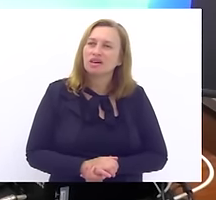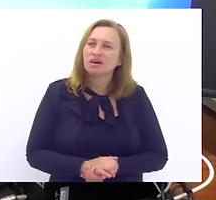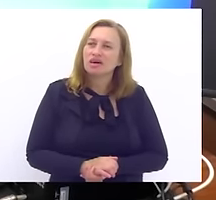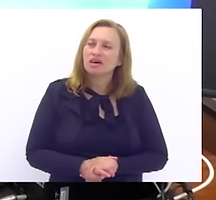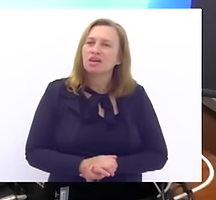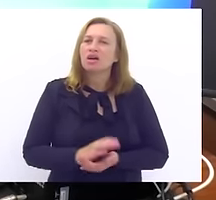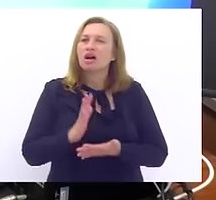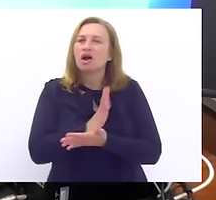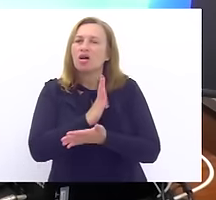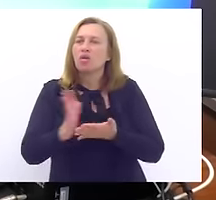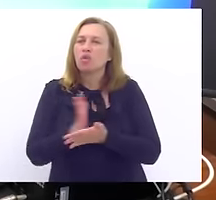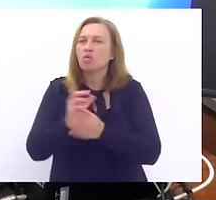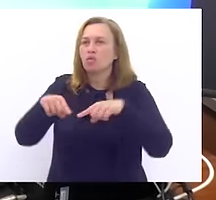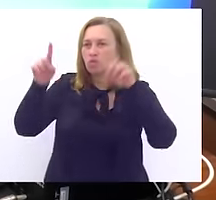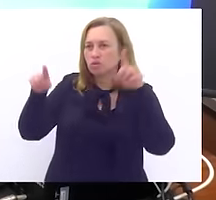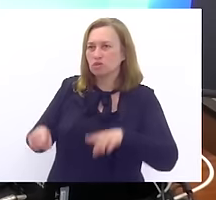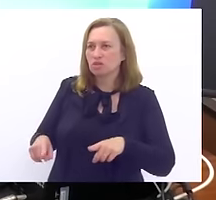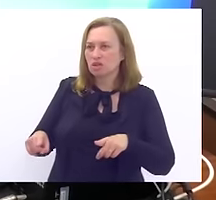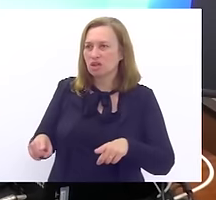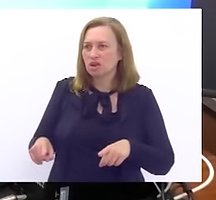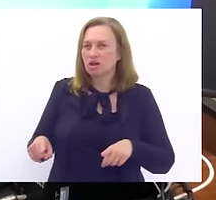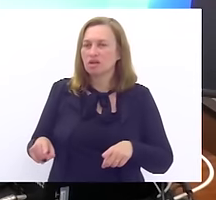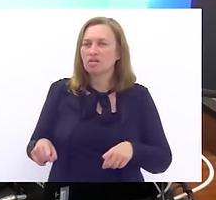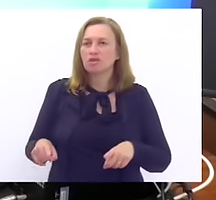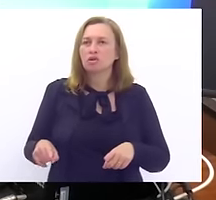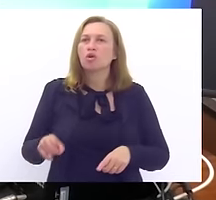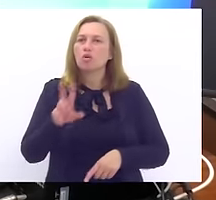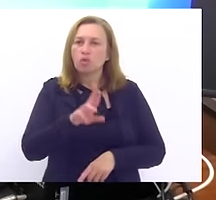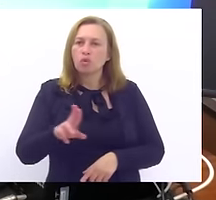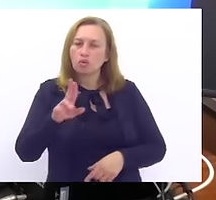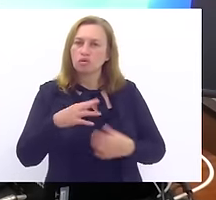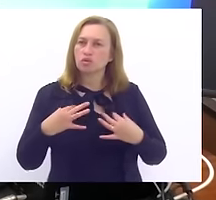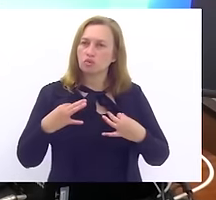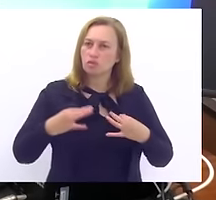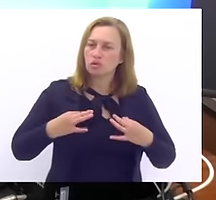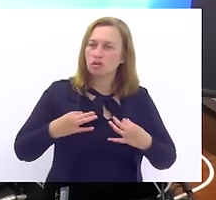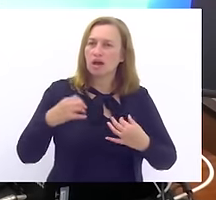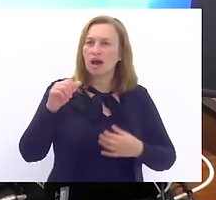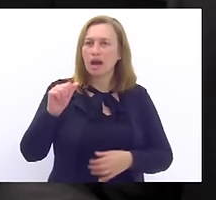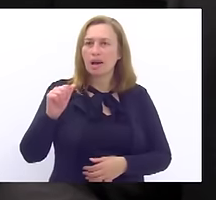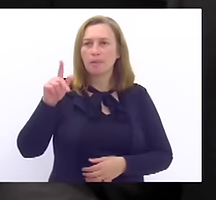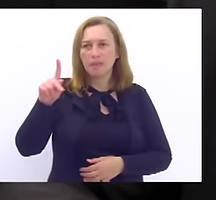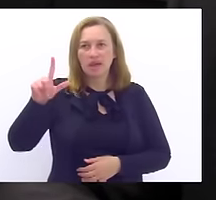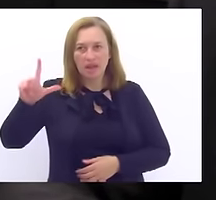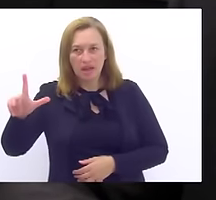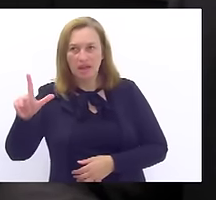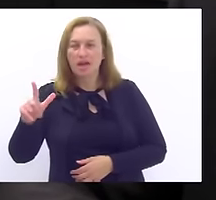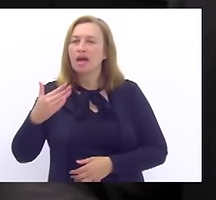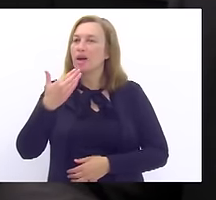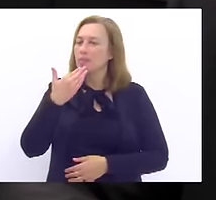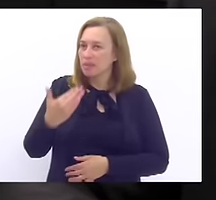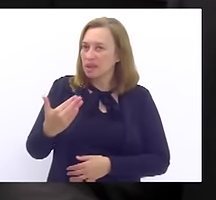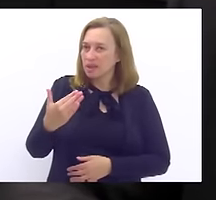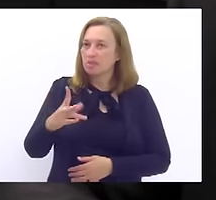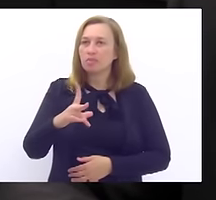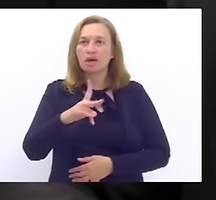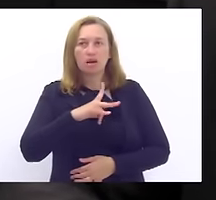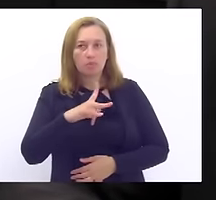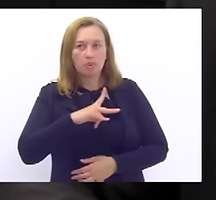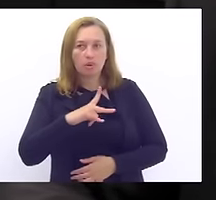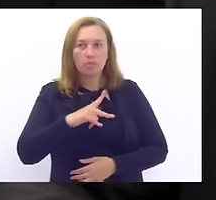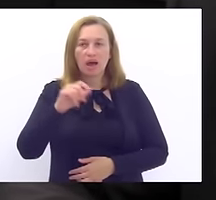usa colete da pele o uniforme da pl é solicitado pela própria